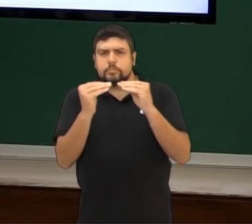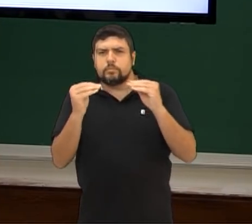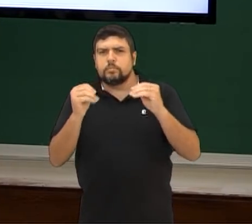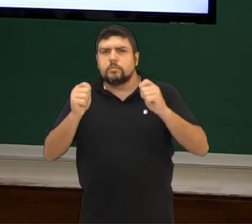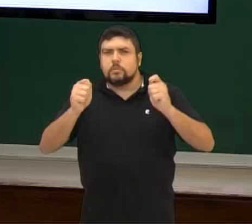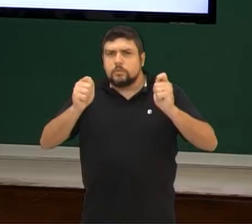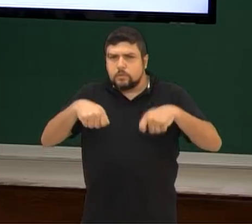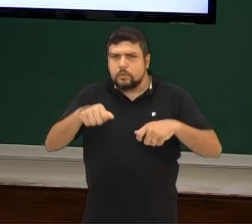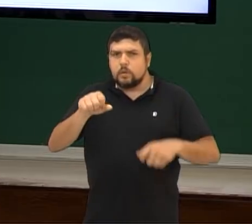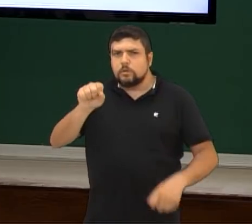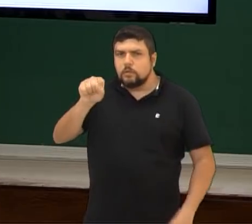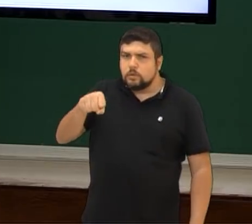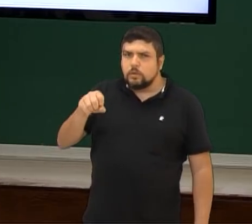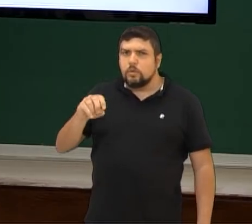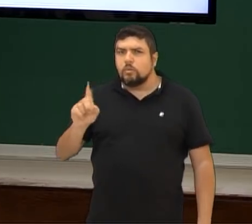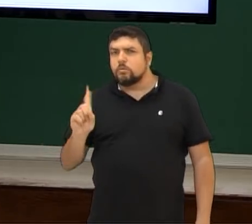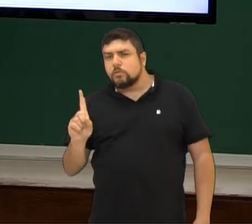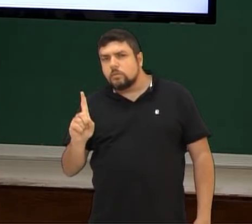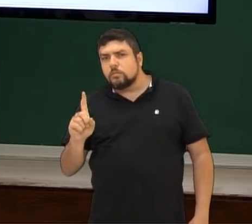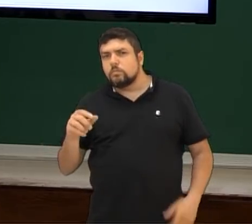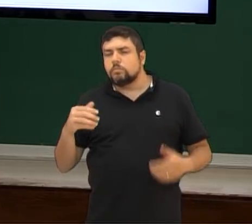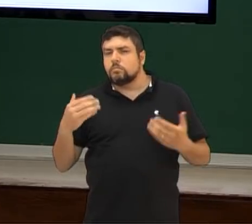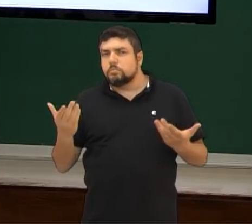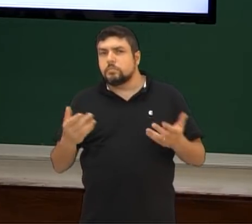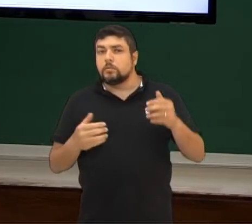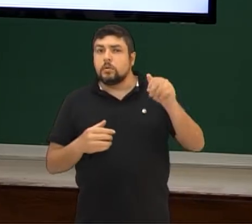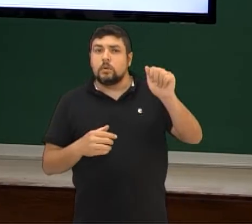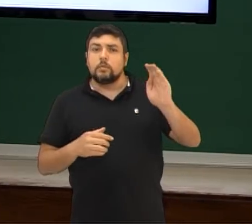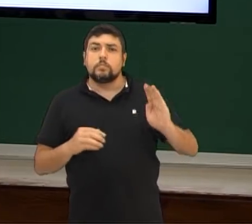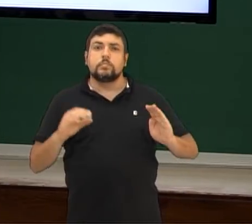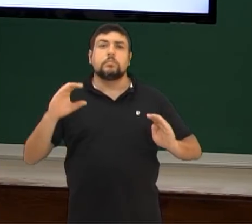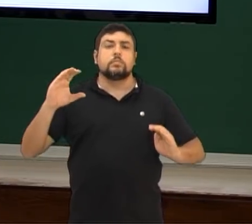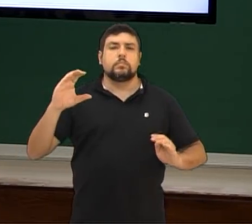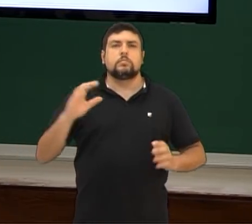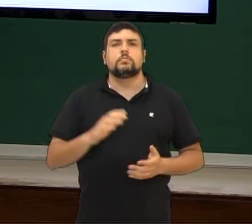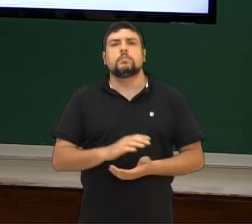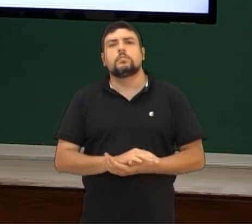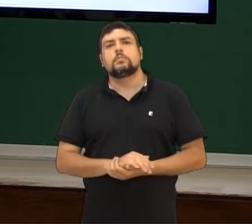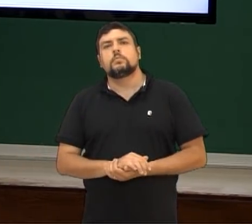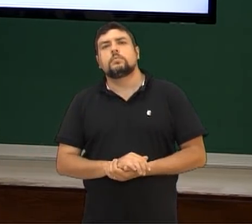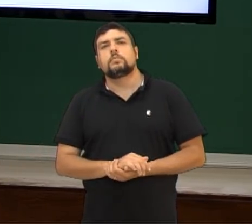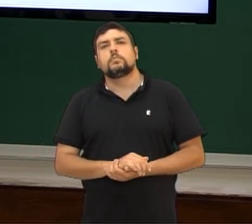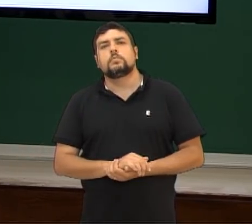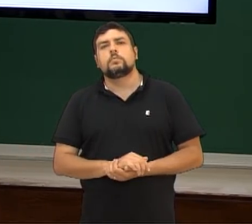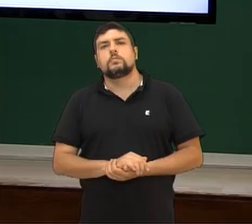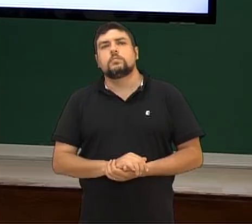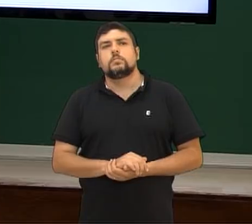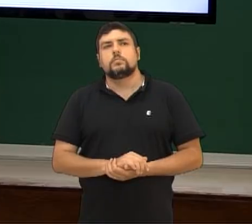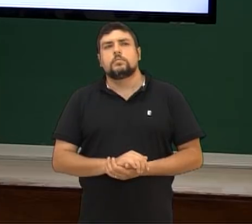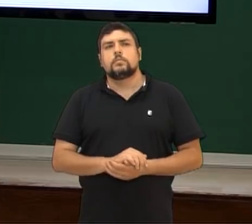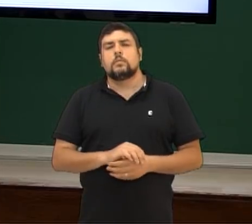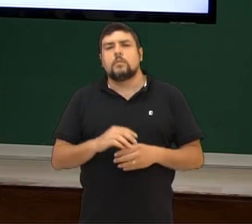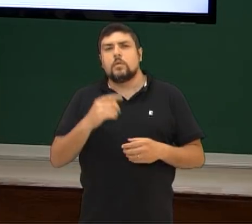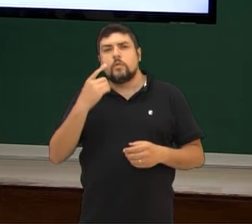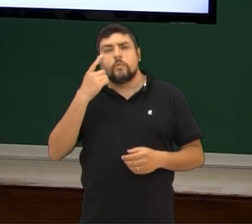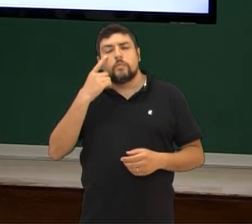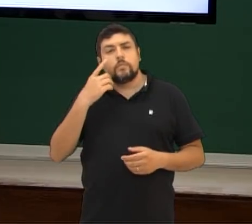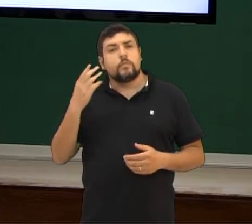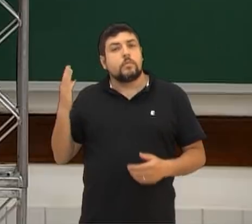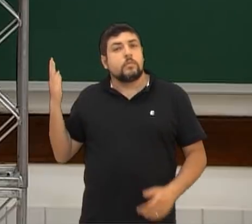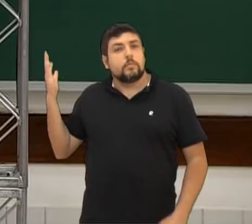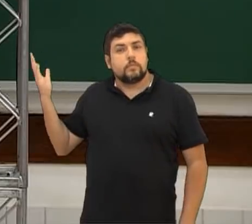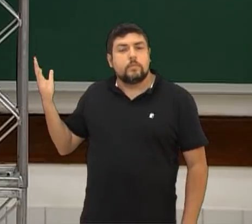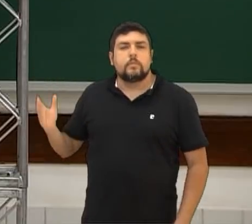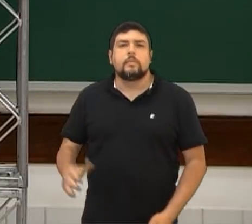A, B e C. Vamos verificar no quadro o que ele está falando aqui, se a gente pode considerar